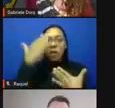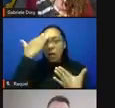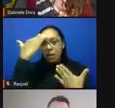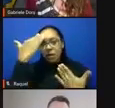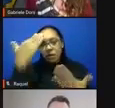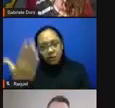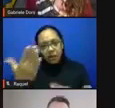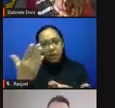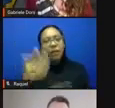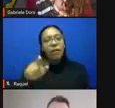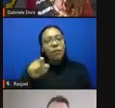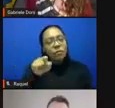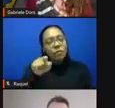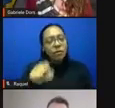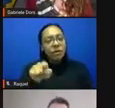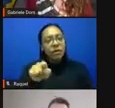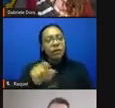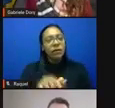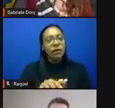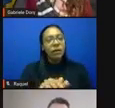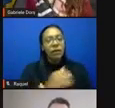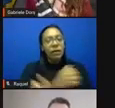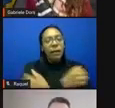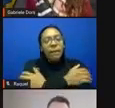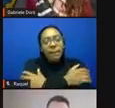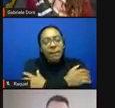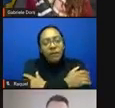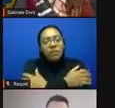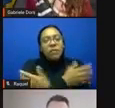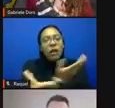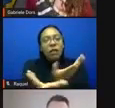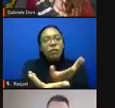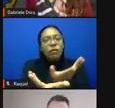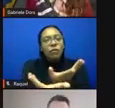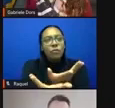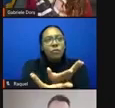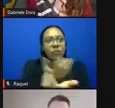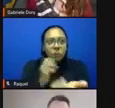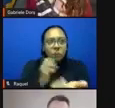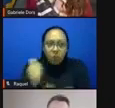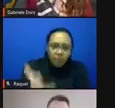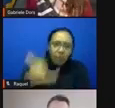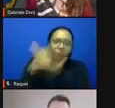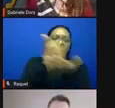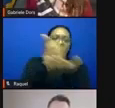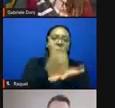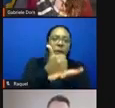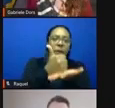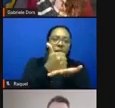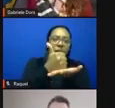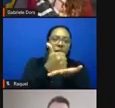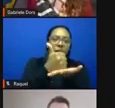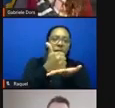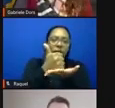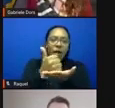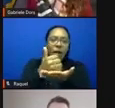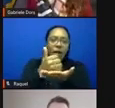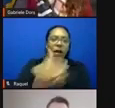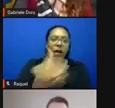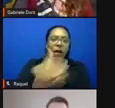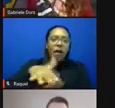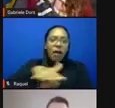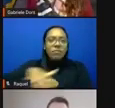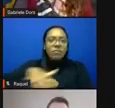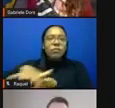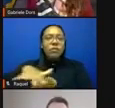agradecer por você ter abraçado essa causa. Com certeza você está fazendo a diferença na vida de muitas e muitas e